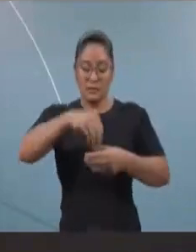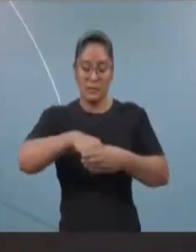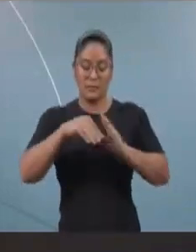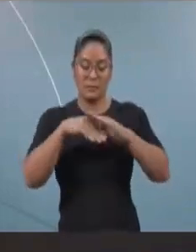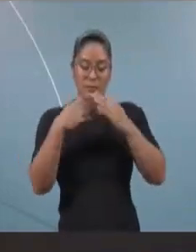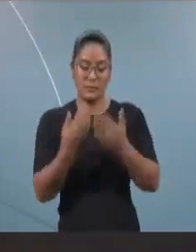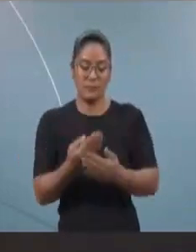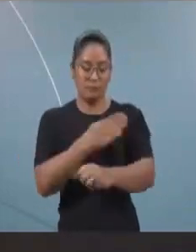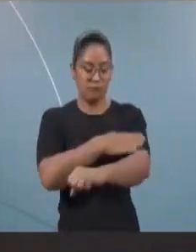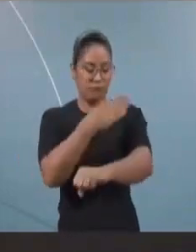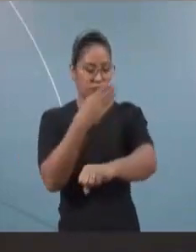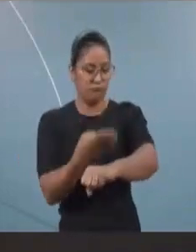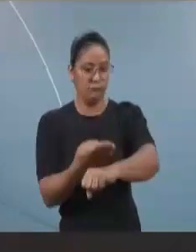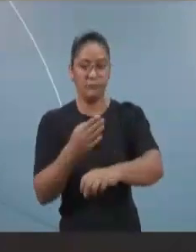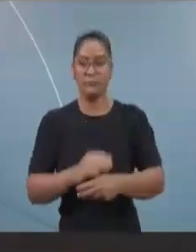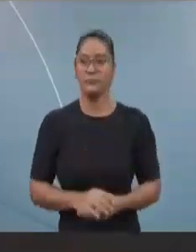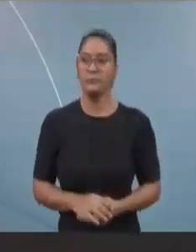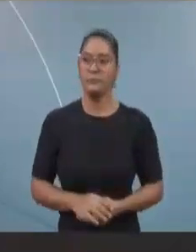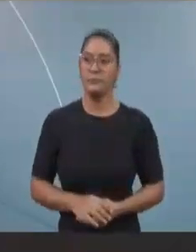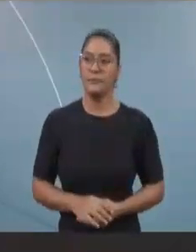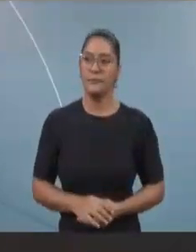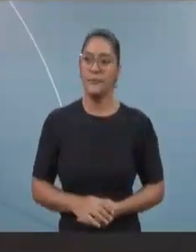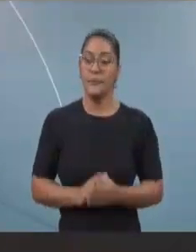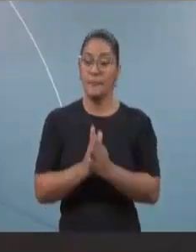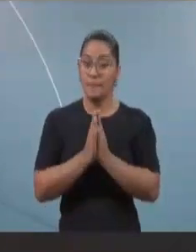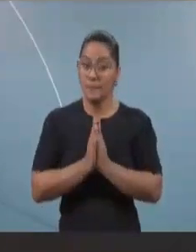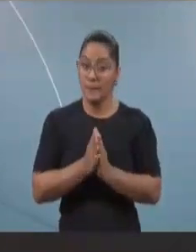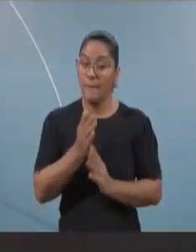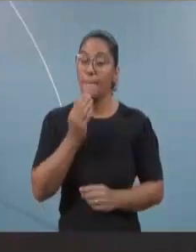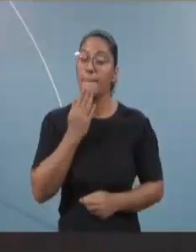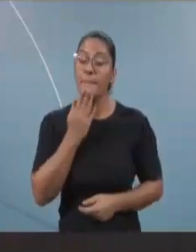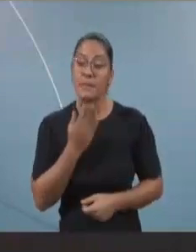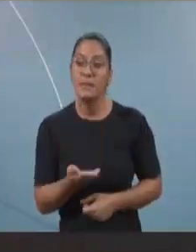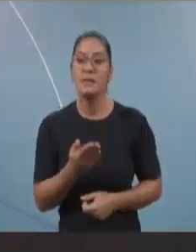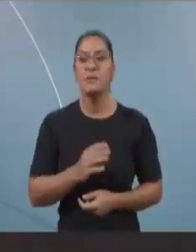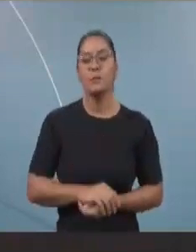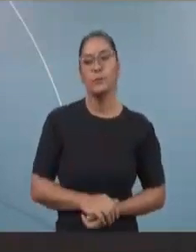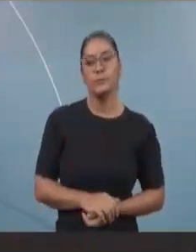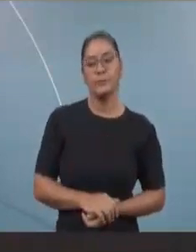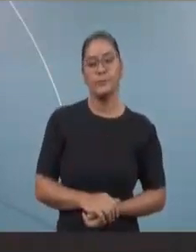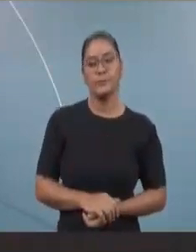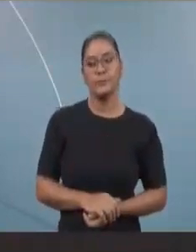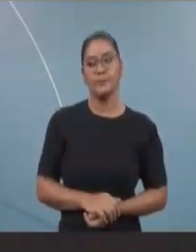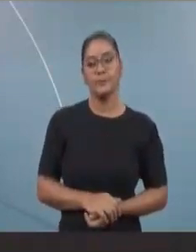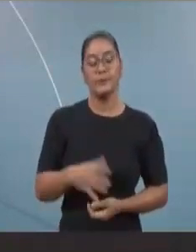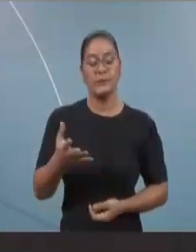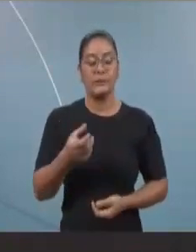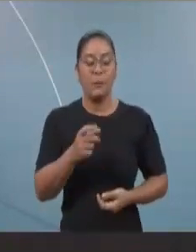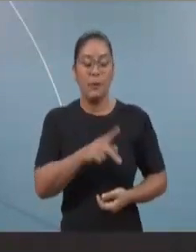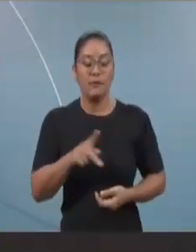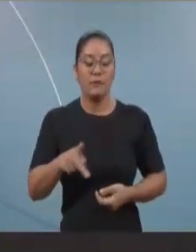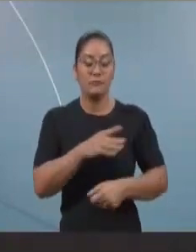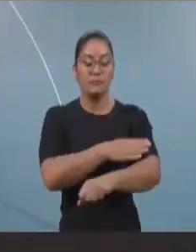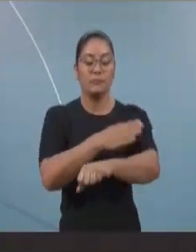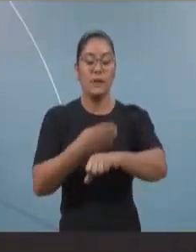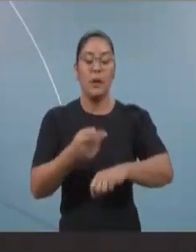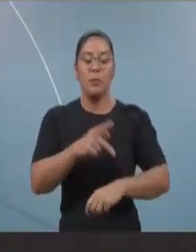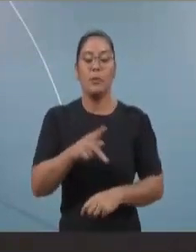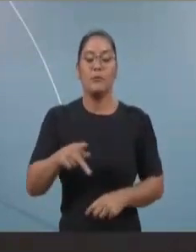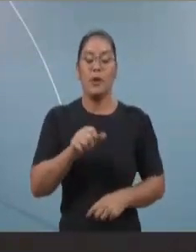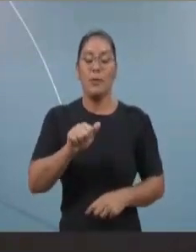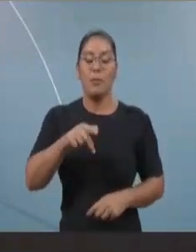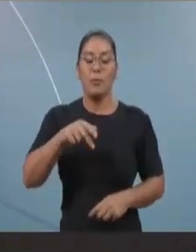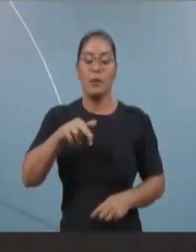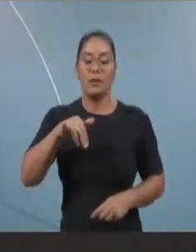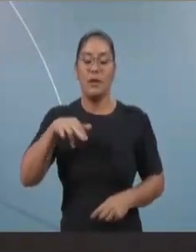uma escola de tempo integral então eu faço aqui esse apelo recebi os professores da escola de tempo integral professor